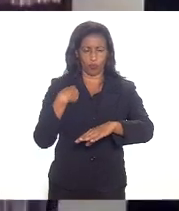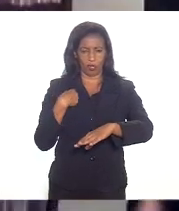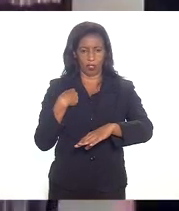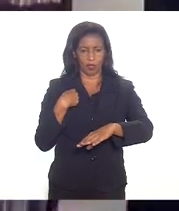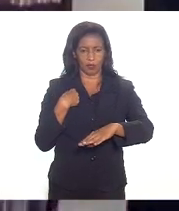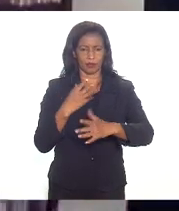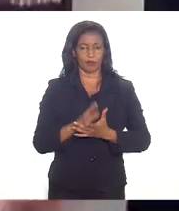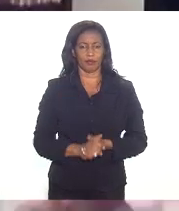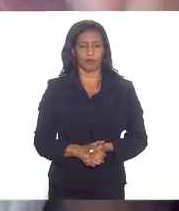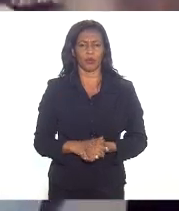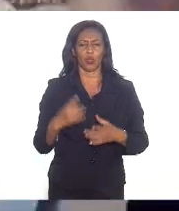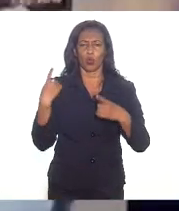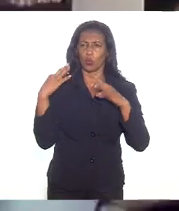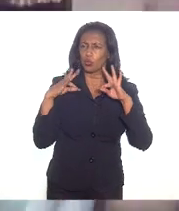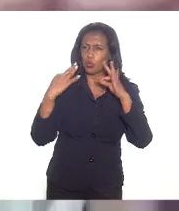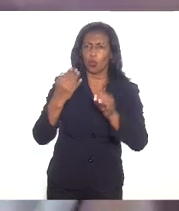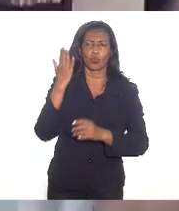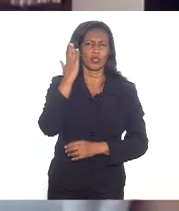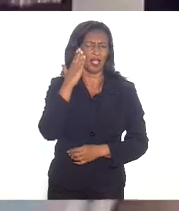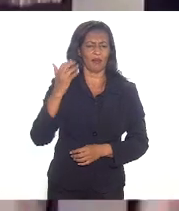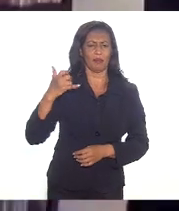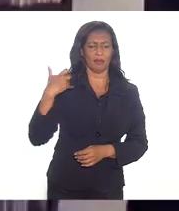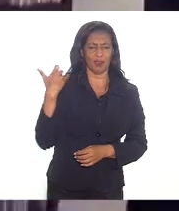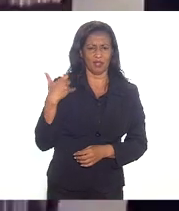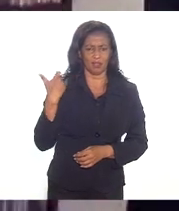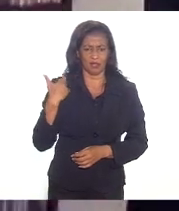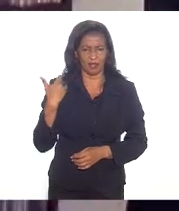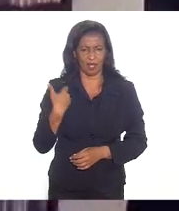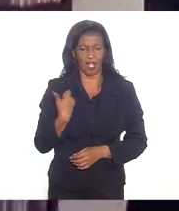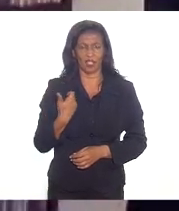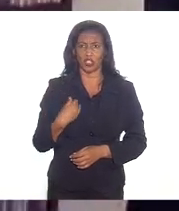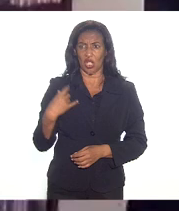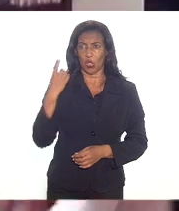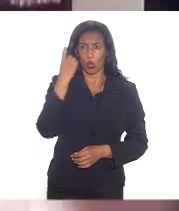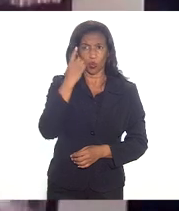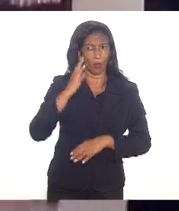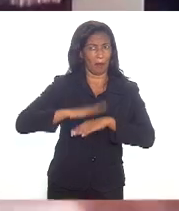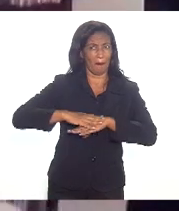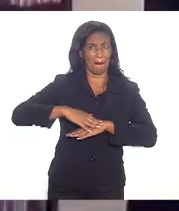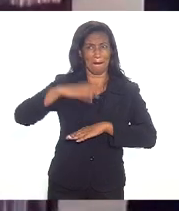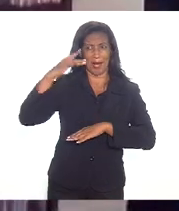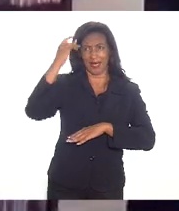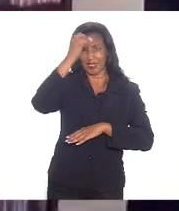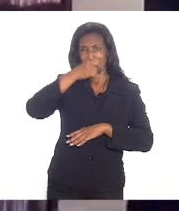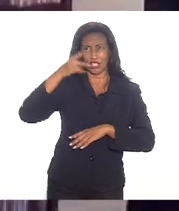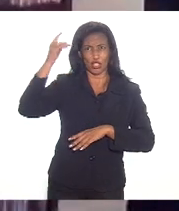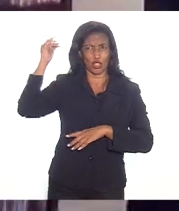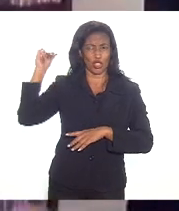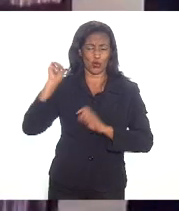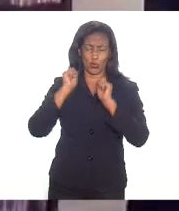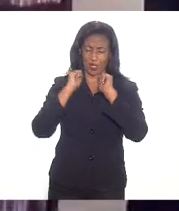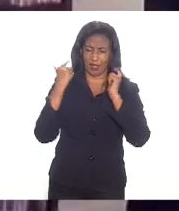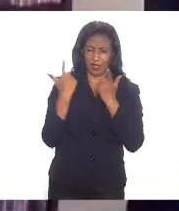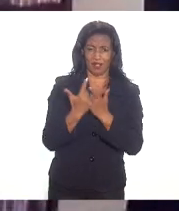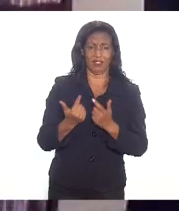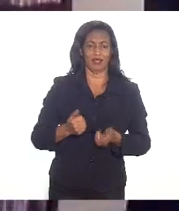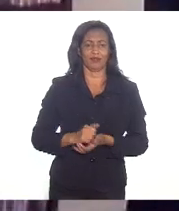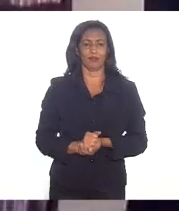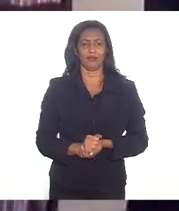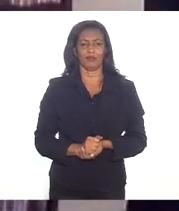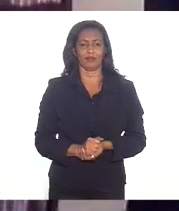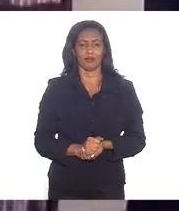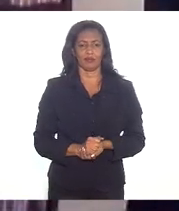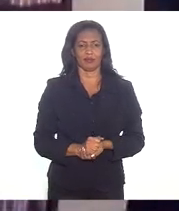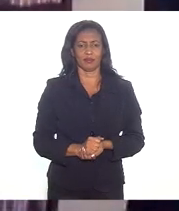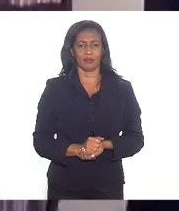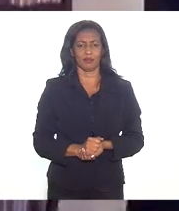minha idade. Estou deputado mais antigo do Estado do Rio de Janeiro nessa Assembleia, entendeu? Então, estou